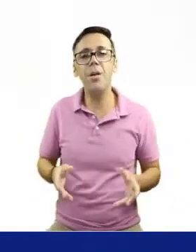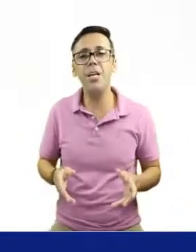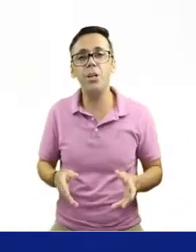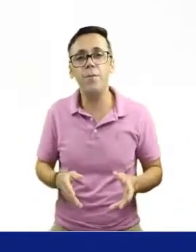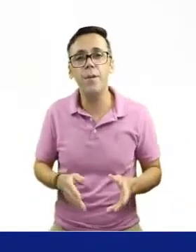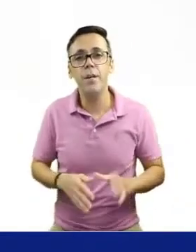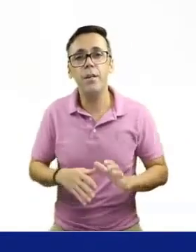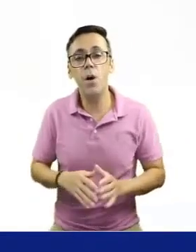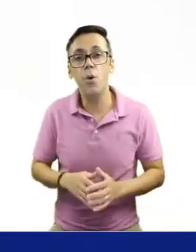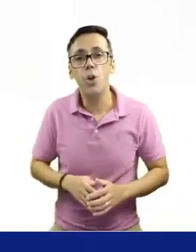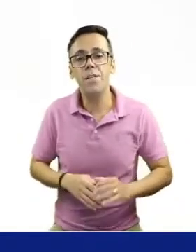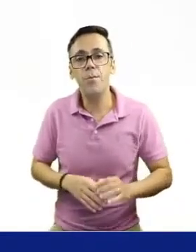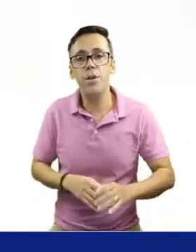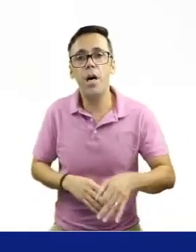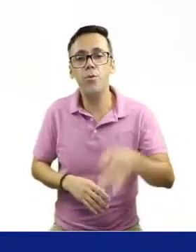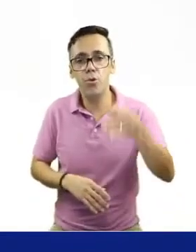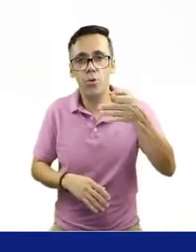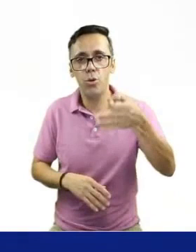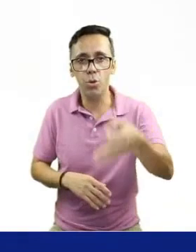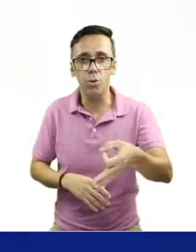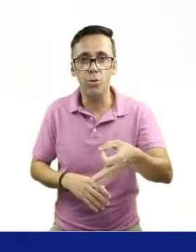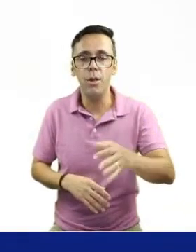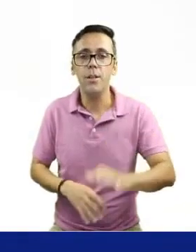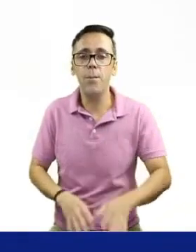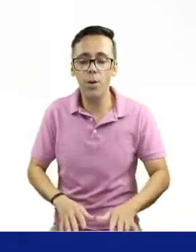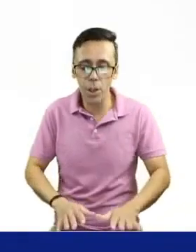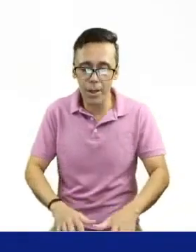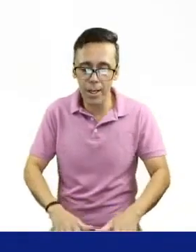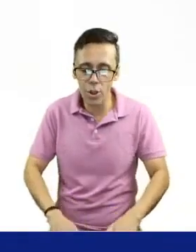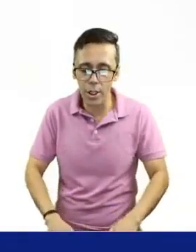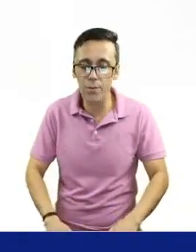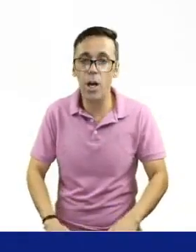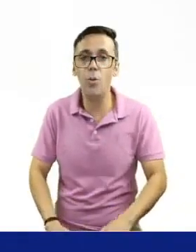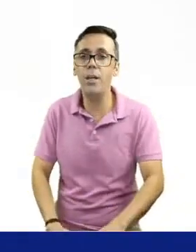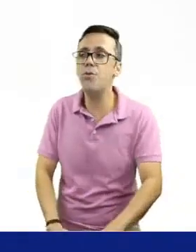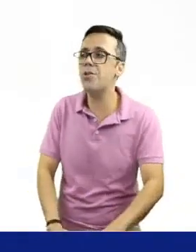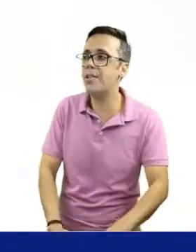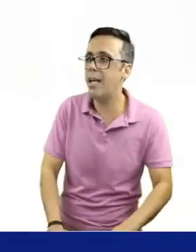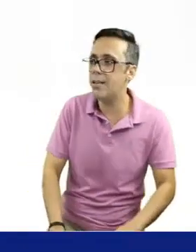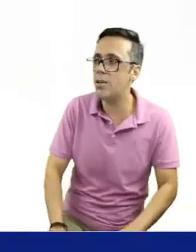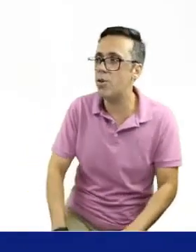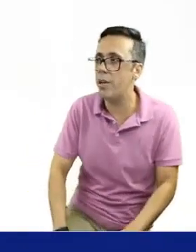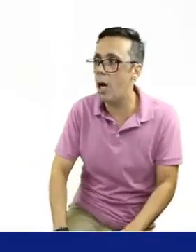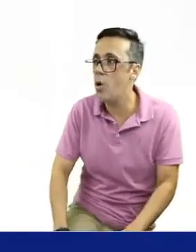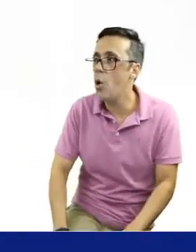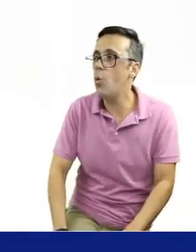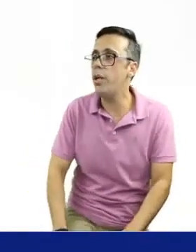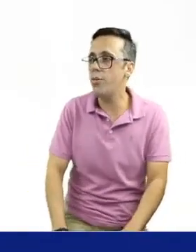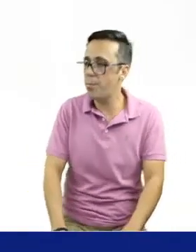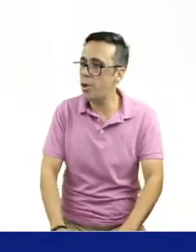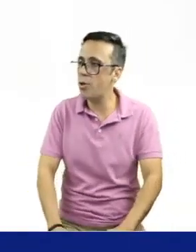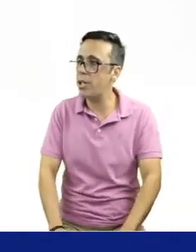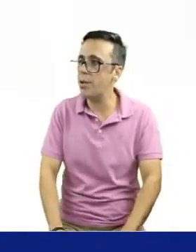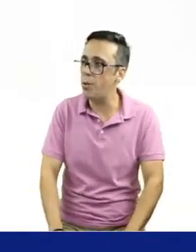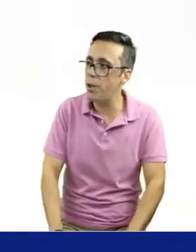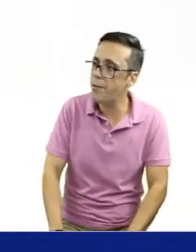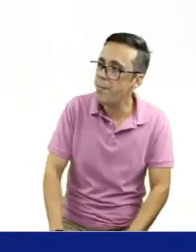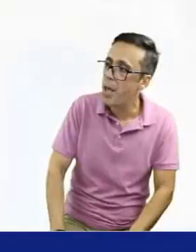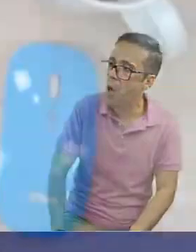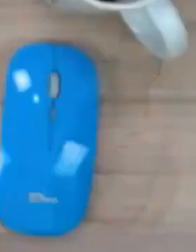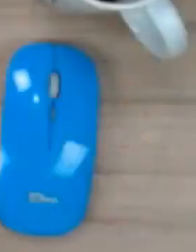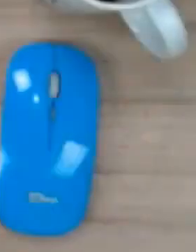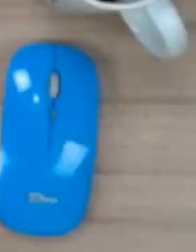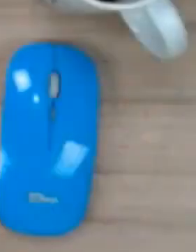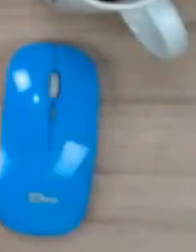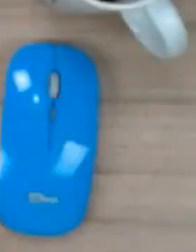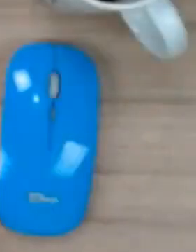Nós precisamos saber isso então nós abordamos tudo tá bom então esse livro é um livro sensacional o livro pode contar que